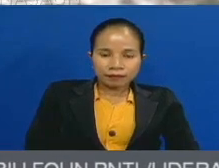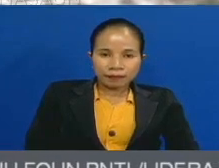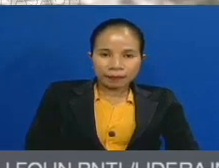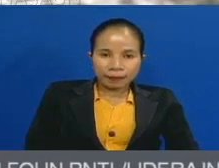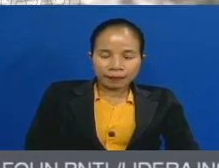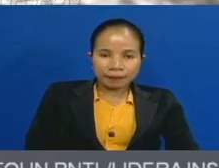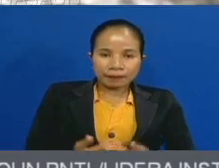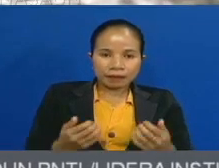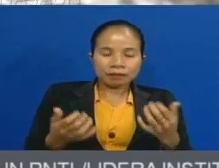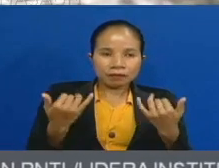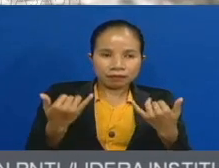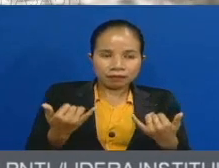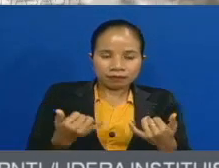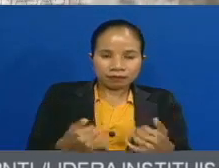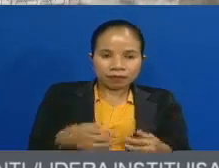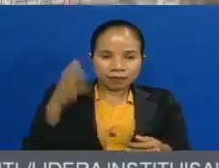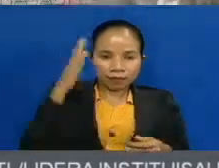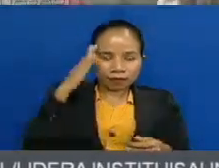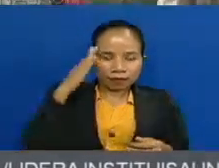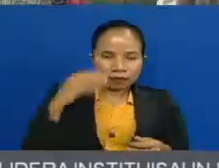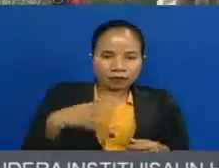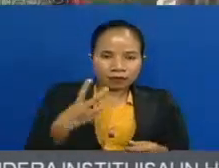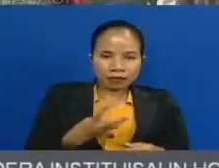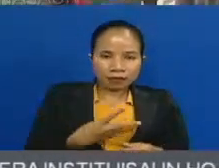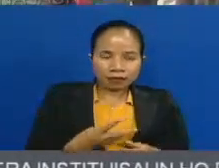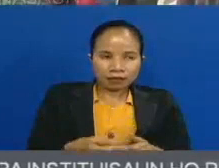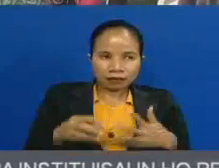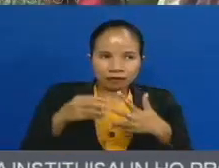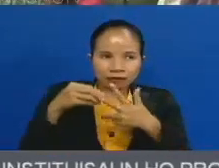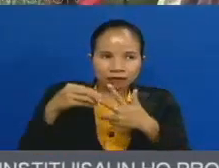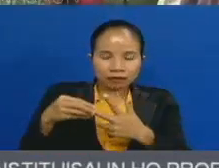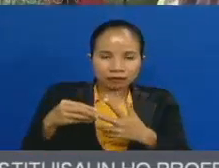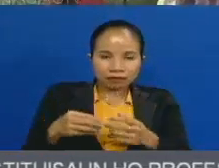Mai be ohin ida ne materi lubuk ida ne be husi orador Lulius